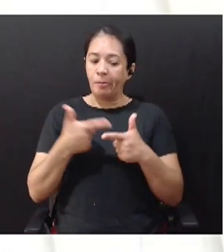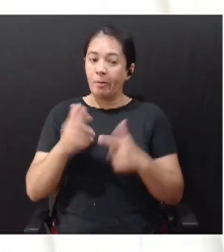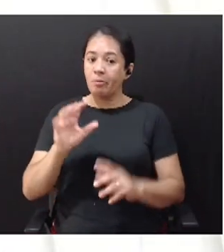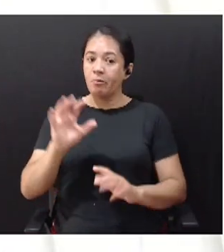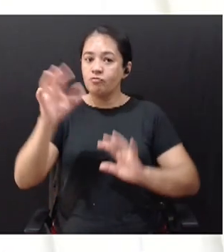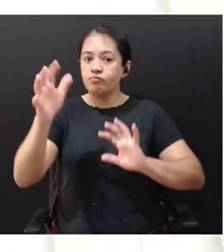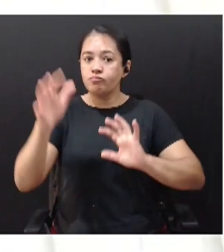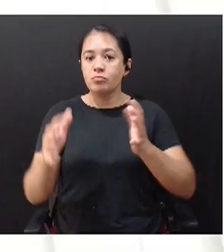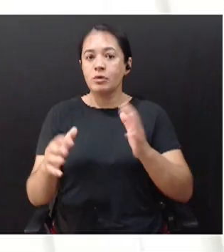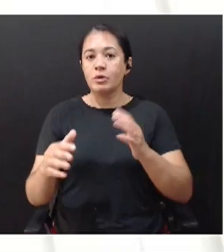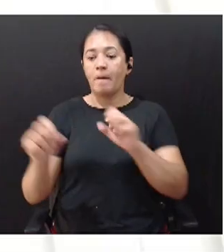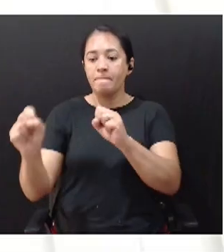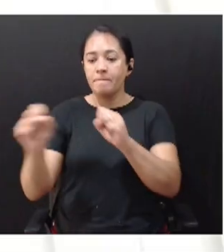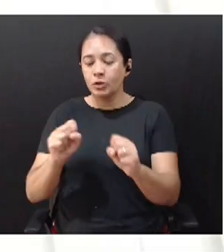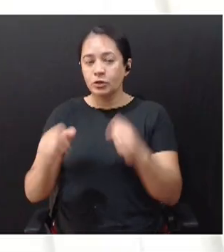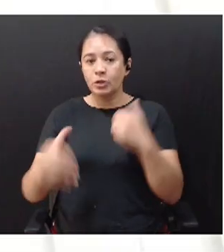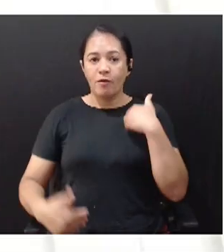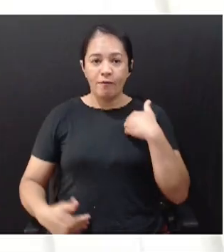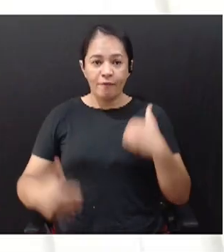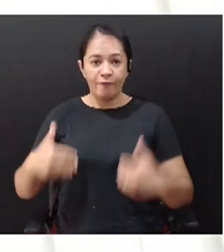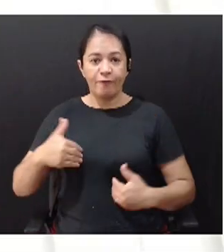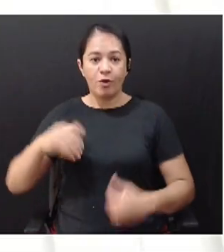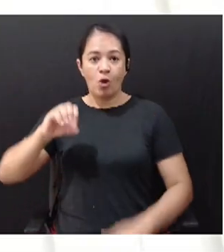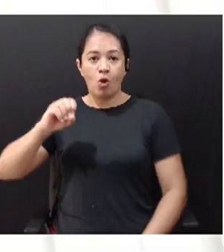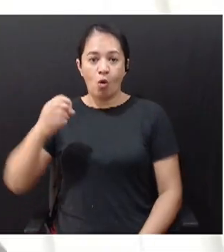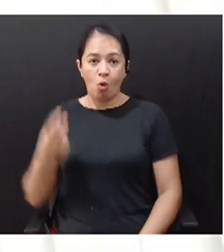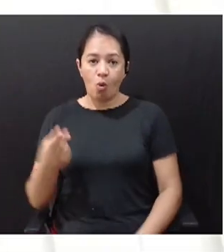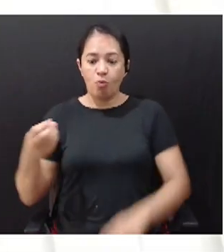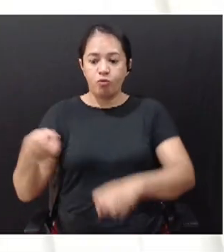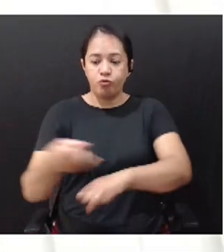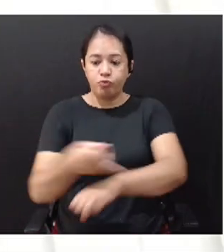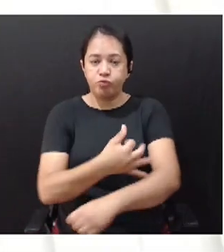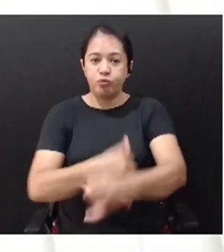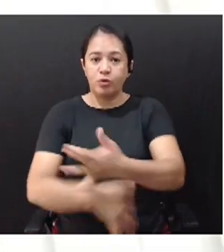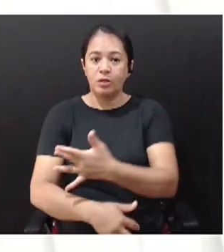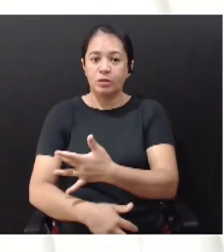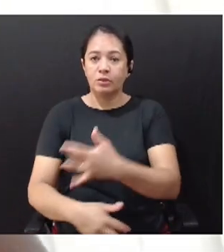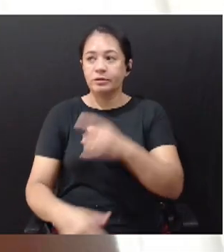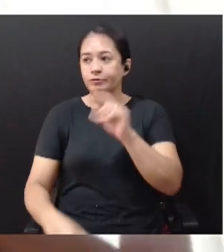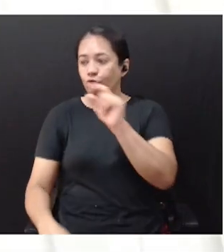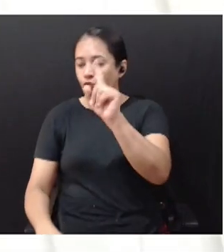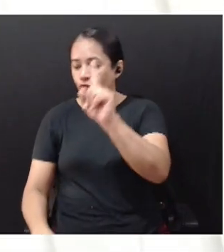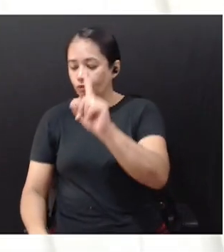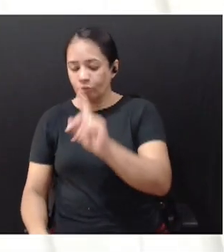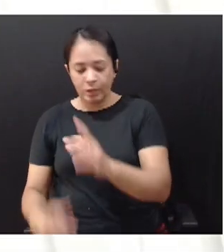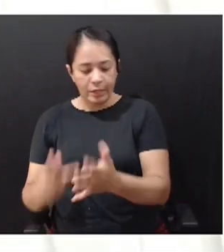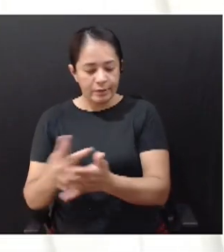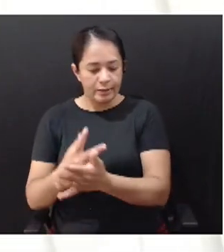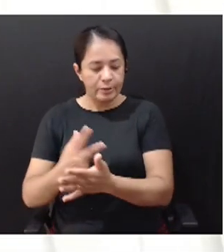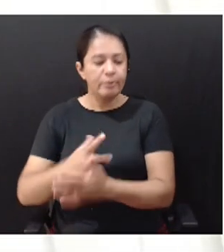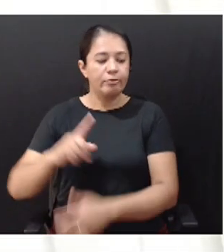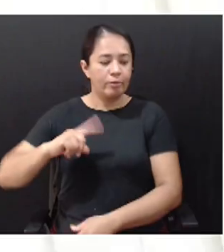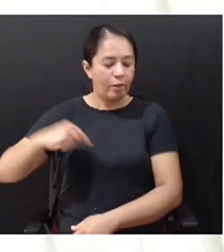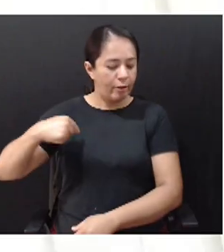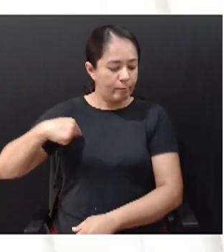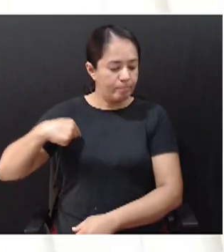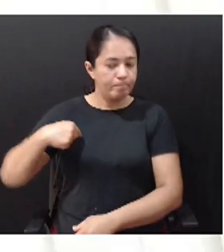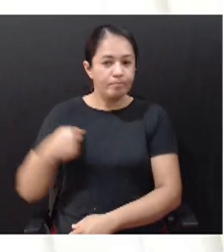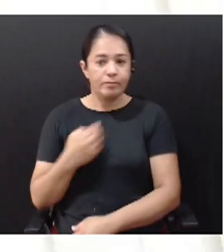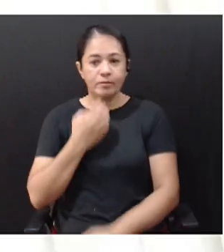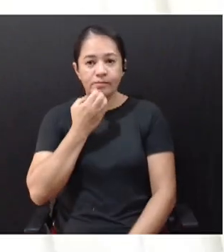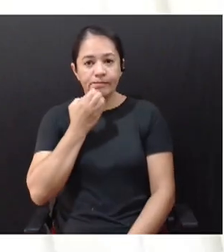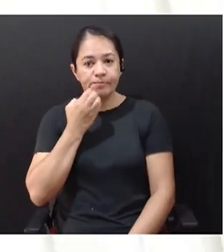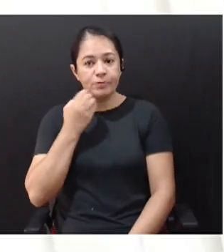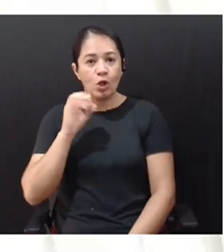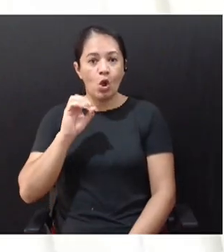físicos ou emocionais. E aí a pessoa fala, não, algo está errado comigo, ou às vezes não é nem a